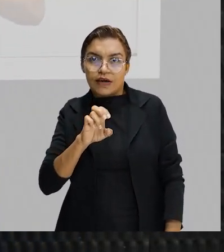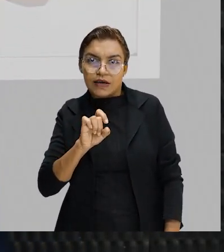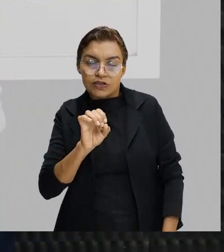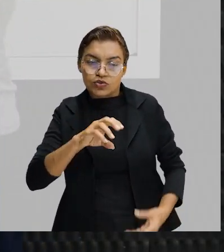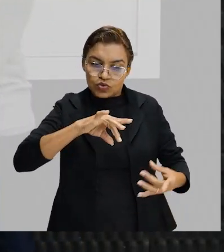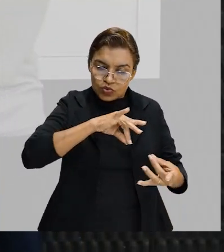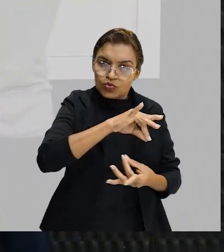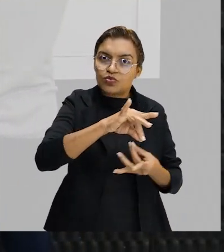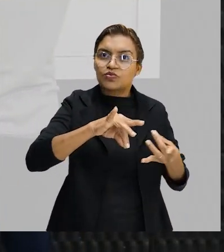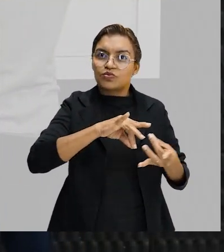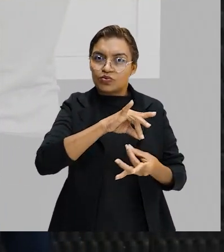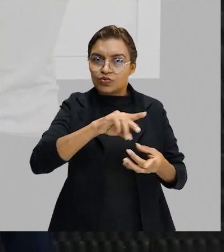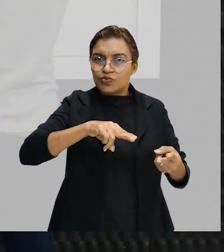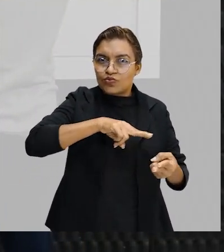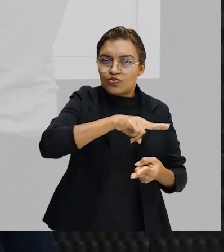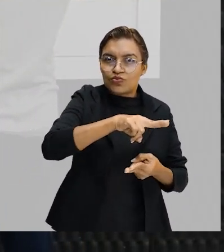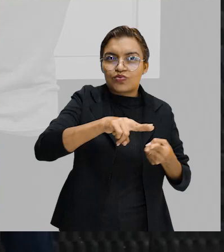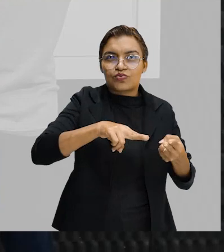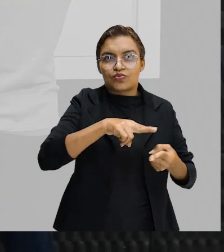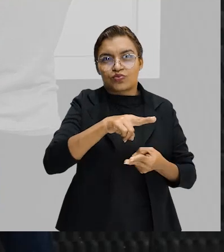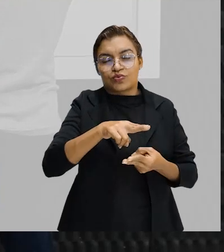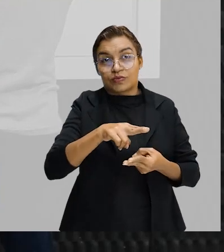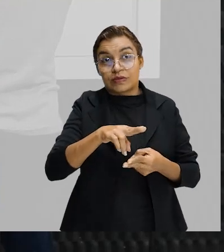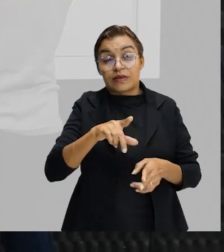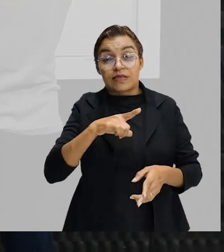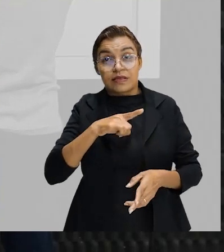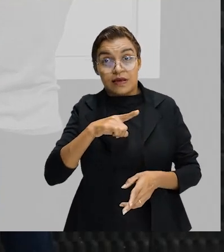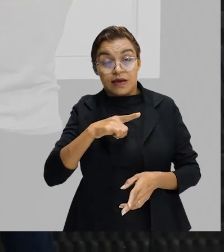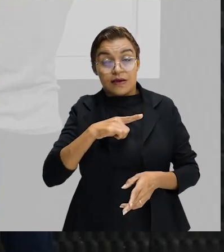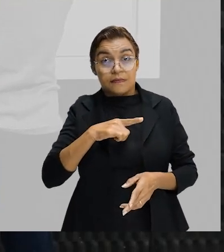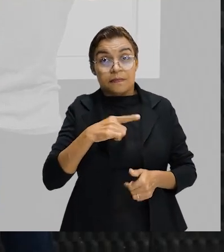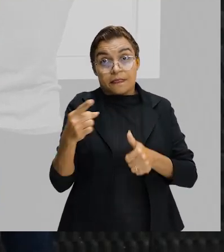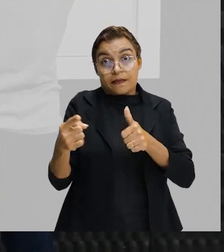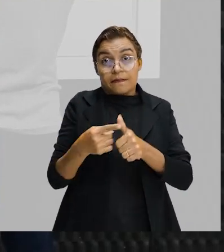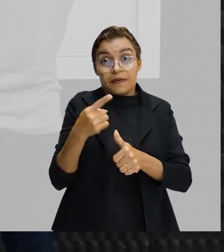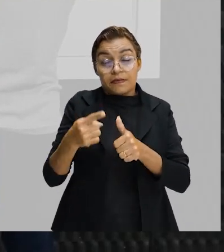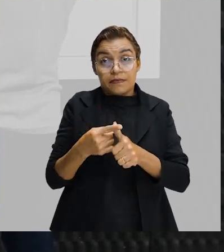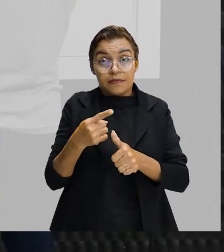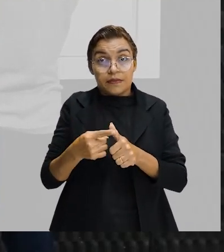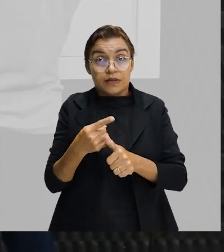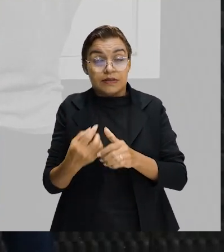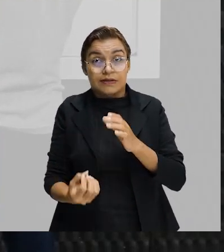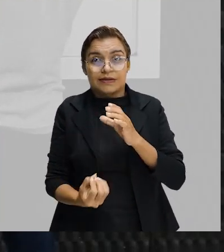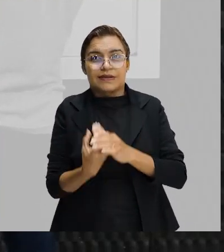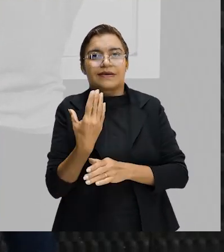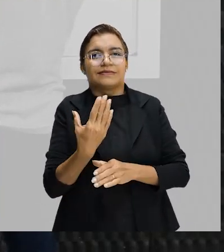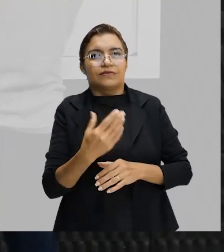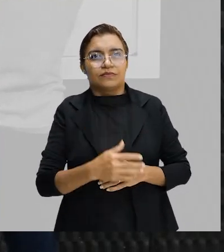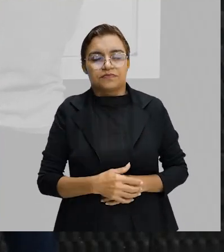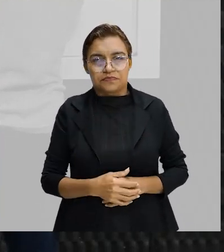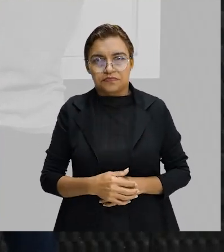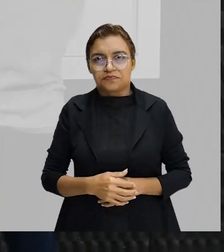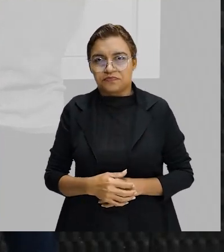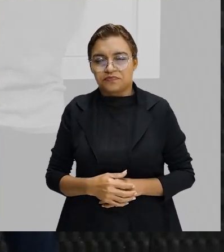princípio originário, olha só, o famoso princípio originário,